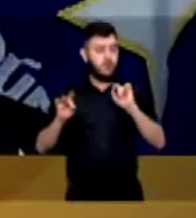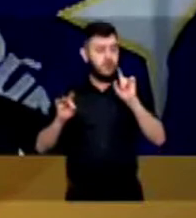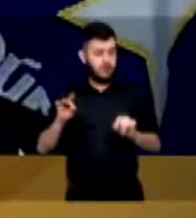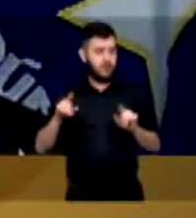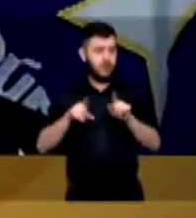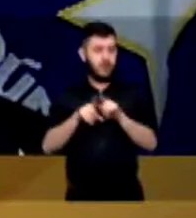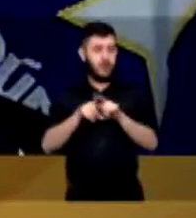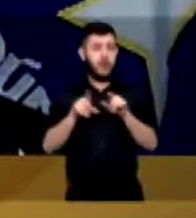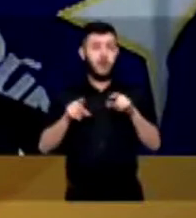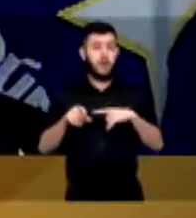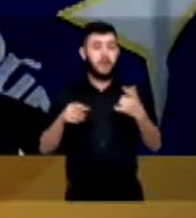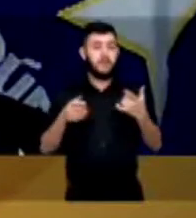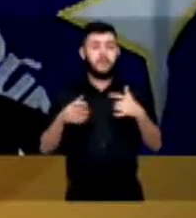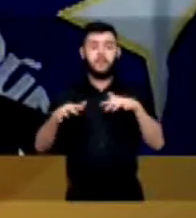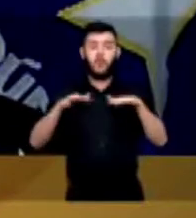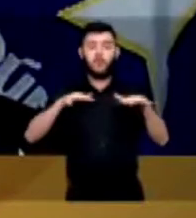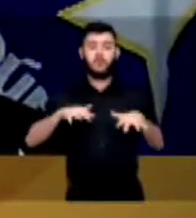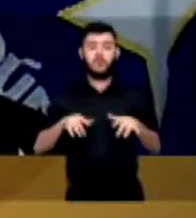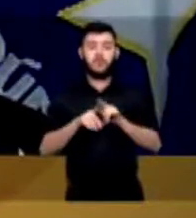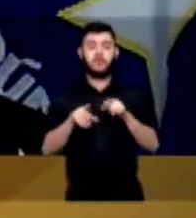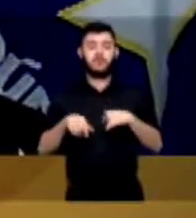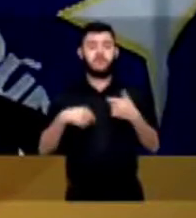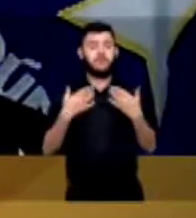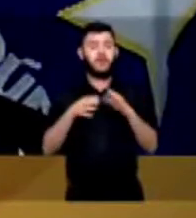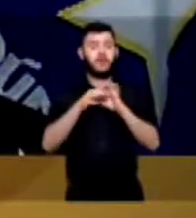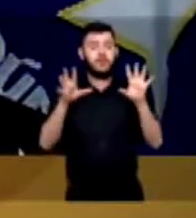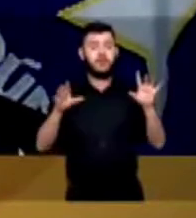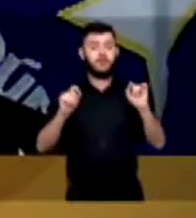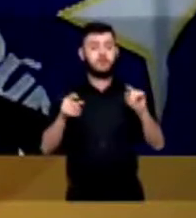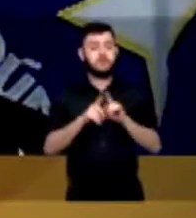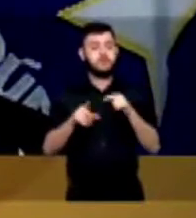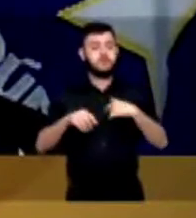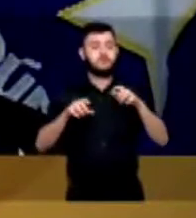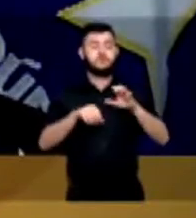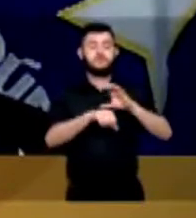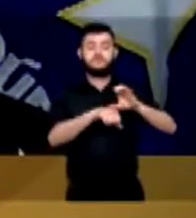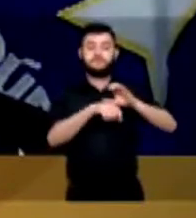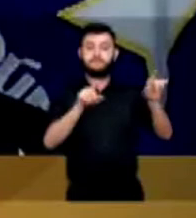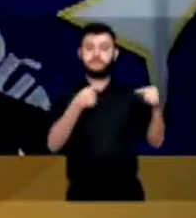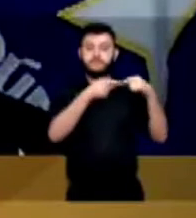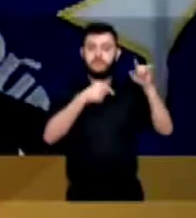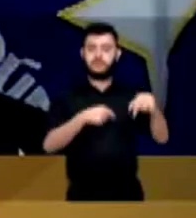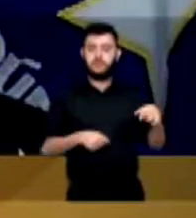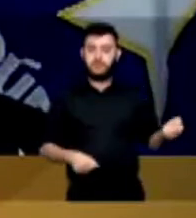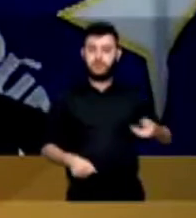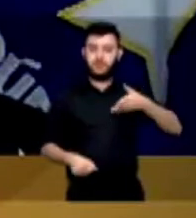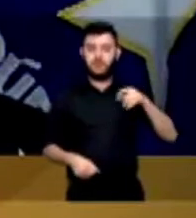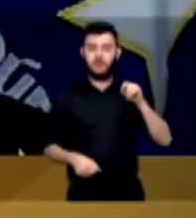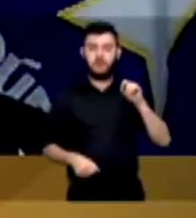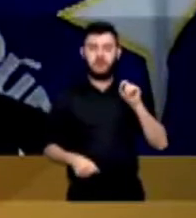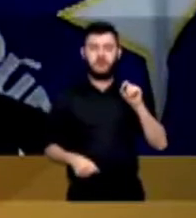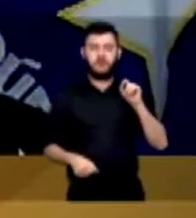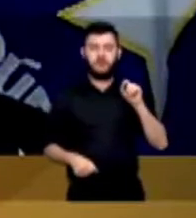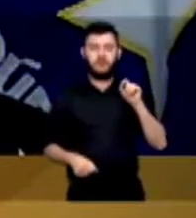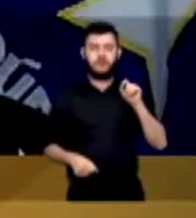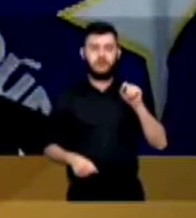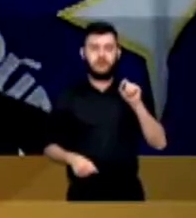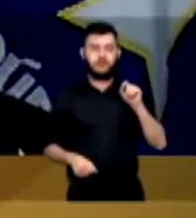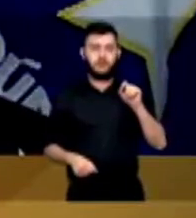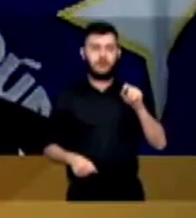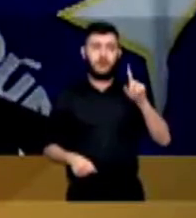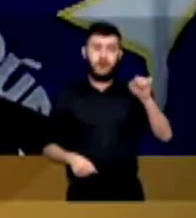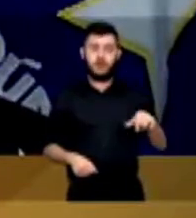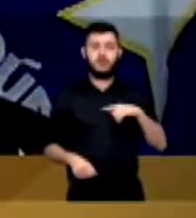uma nova conclusão sobre a constitucionalidade de uma norma durante diante de